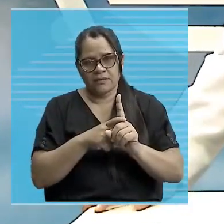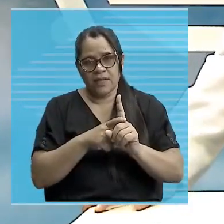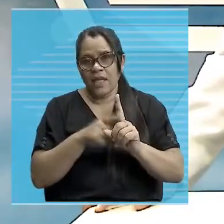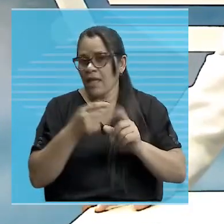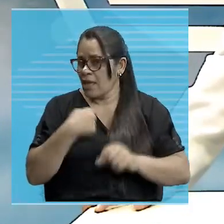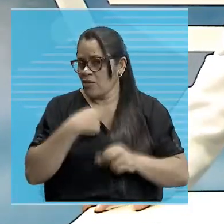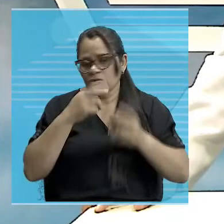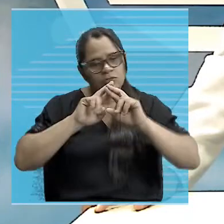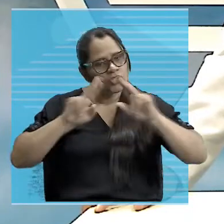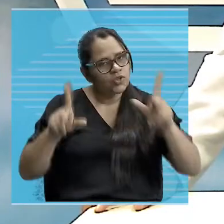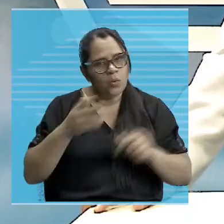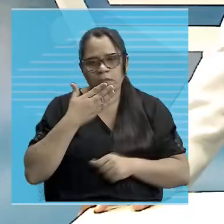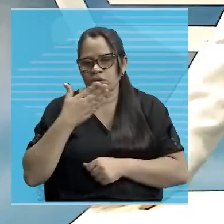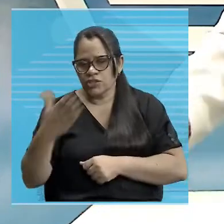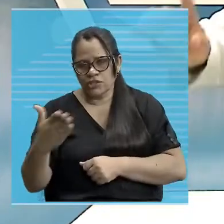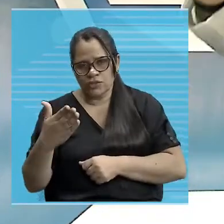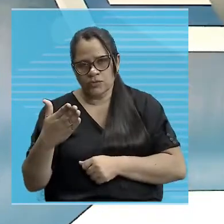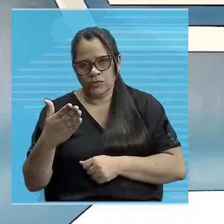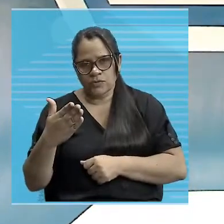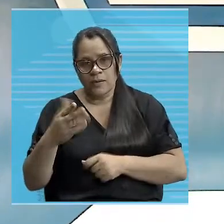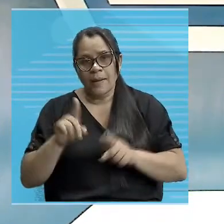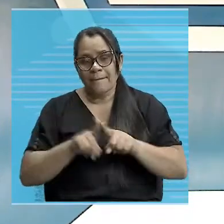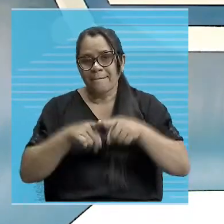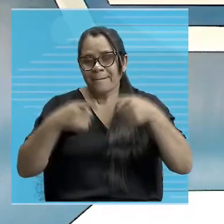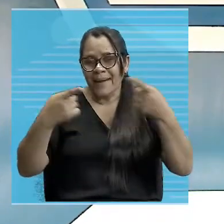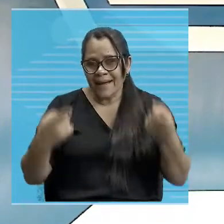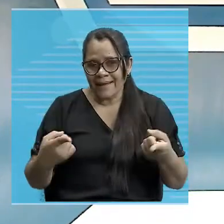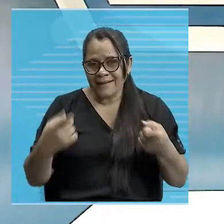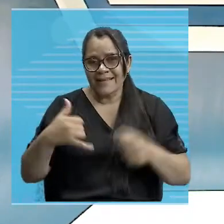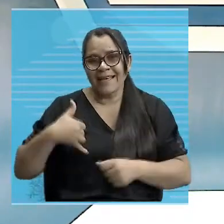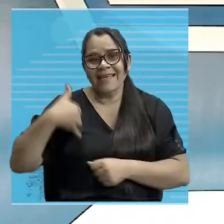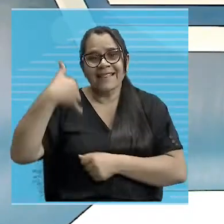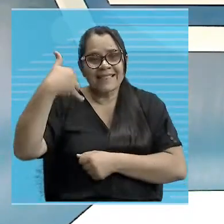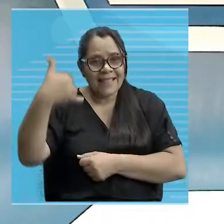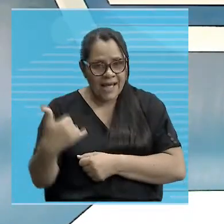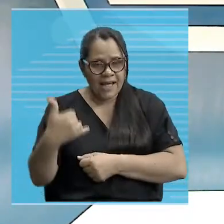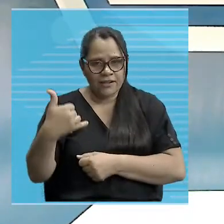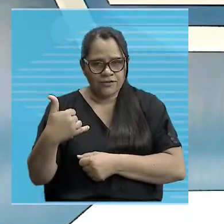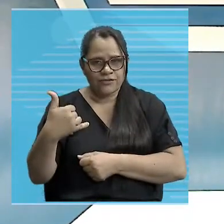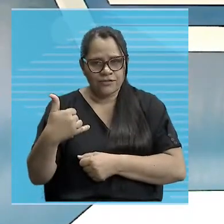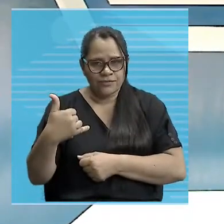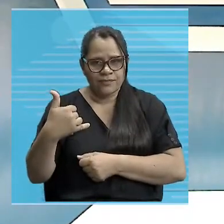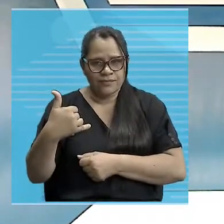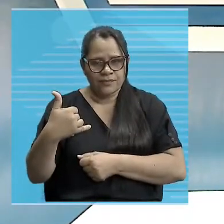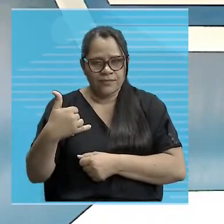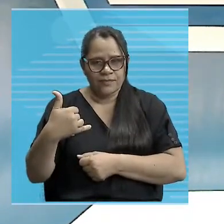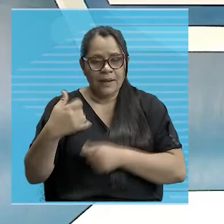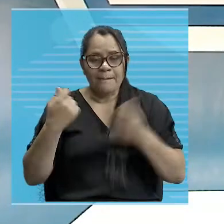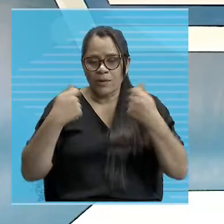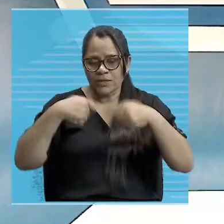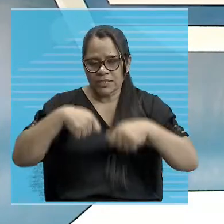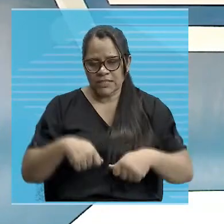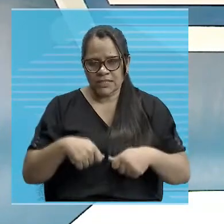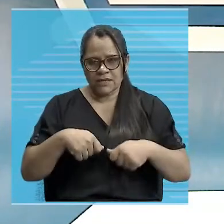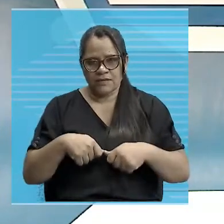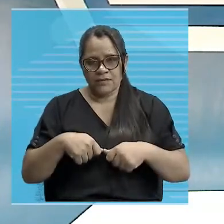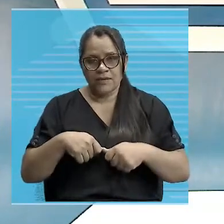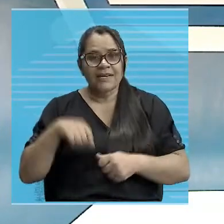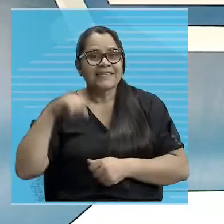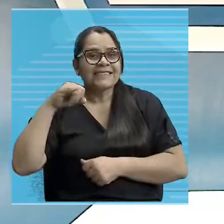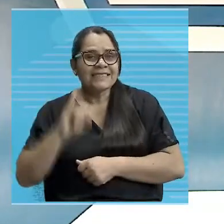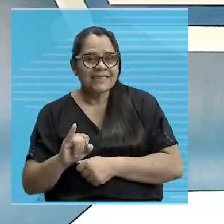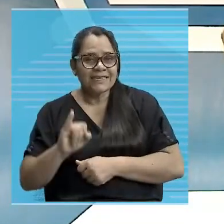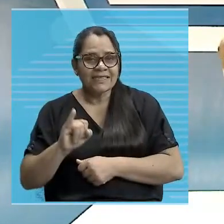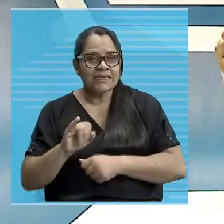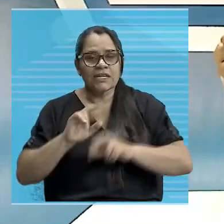não. O mais cedo possível. Se não é possível aos 18 anos,